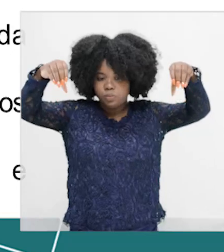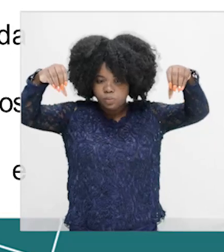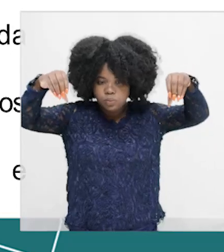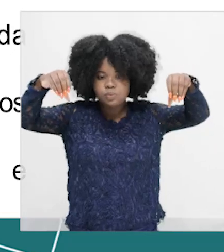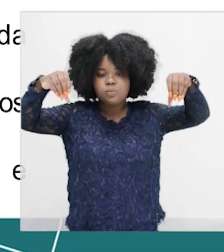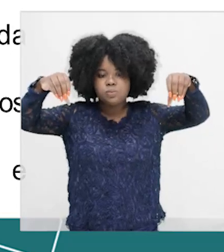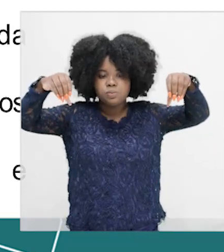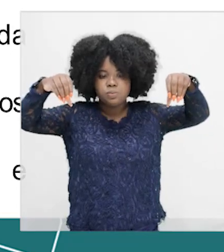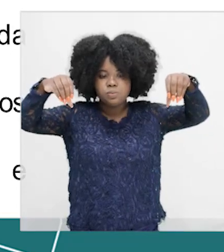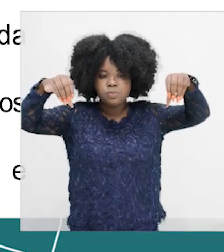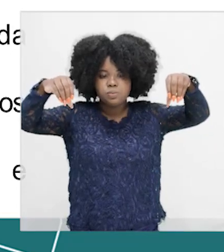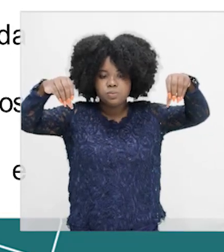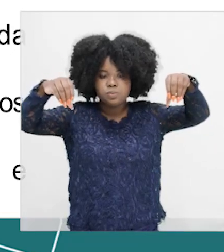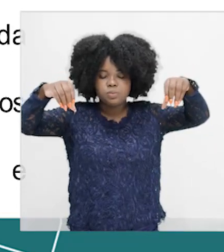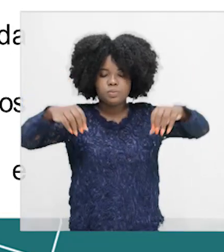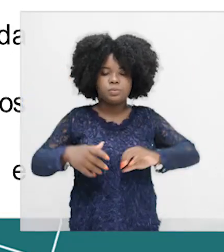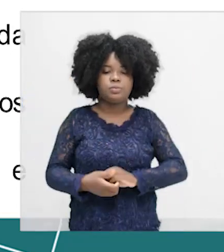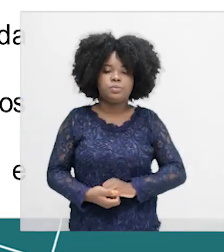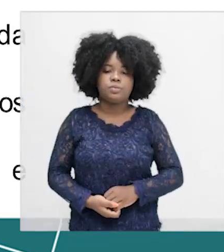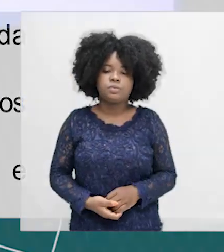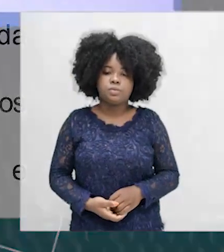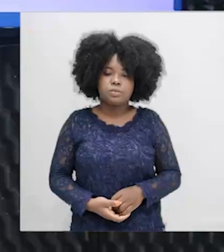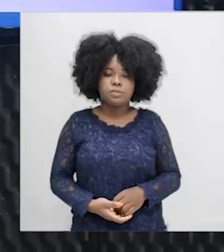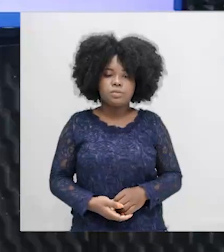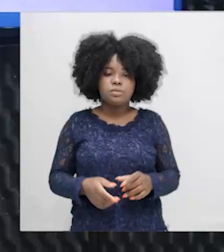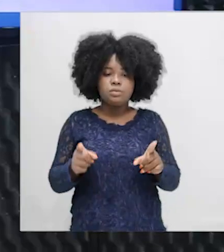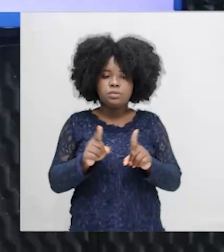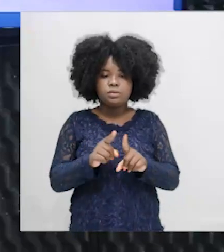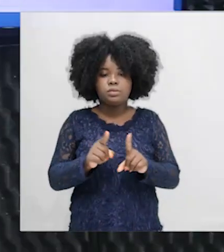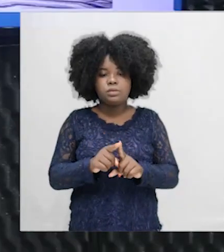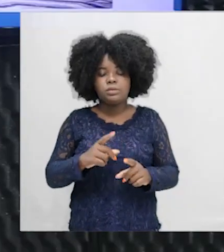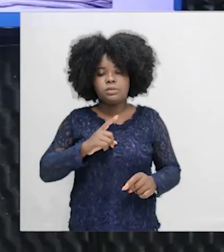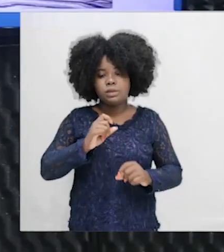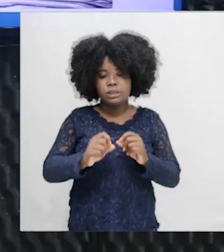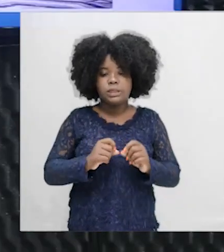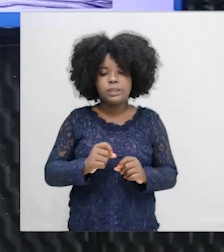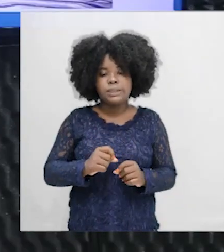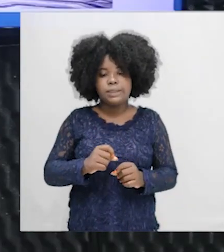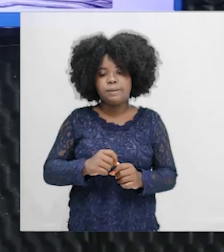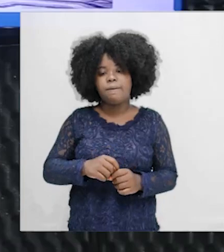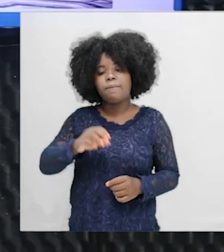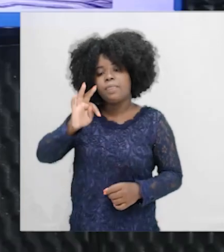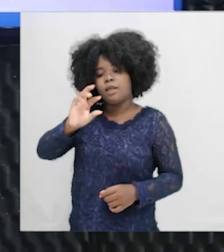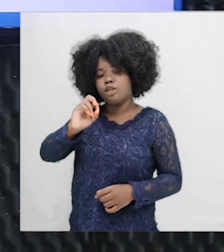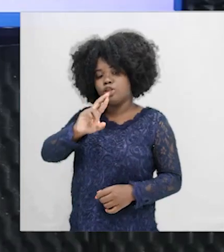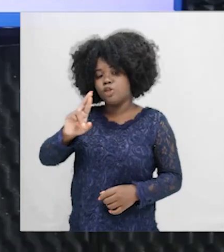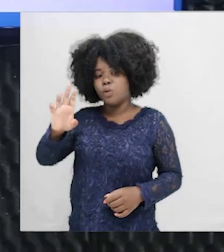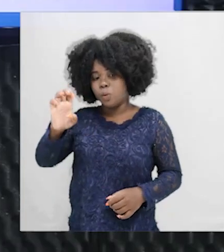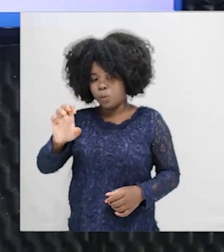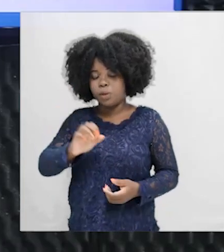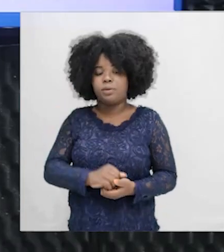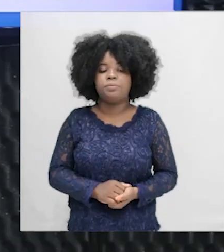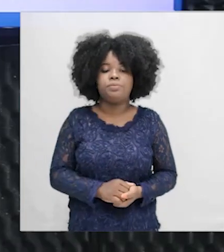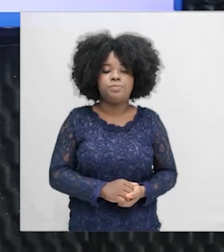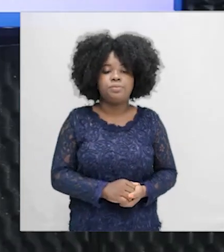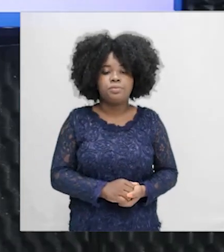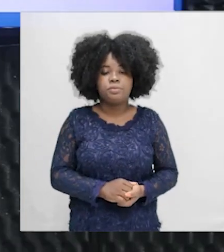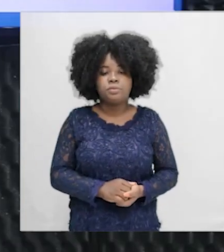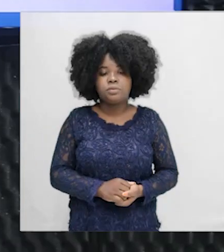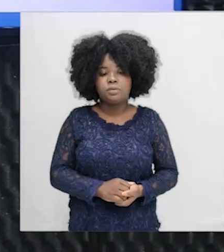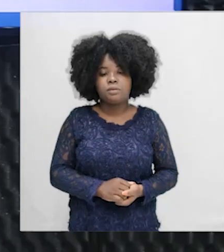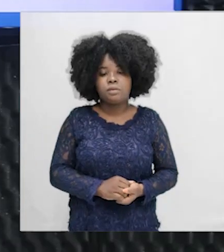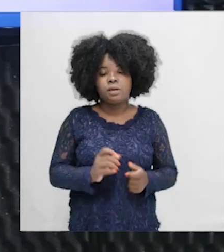uma coisa para cinematográfica mesmo. O minarete é aquela torre que eu falei para vocês, ela pode ser octogonal, cilíndrica, ela